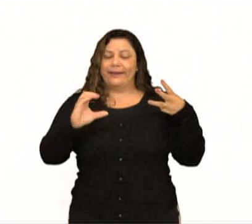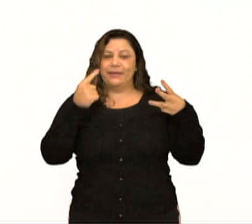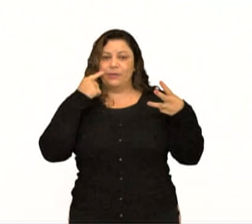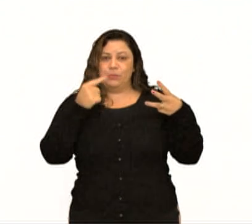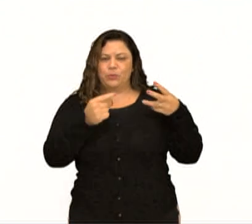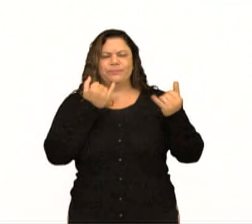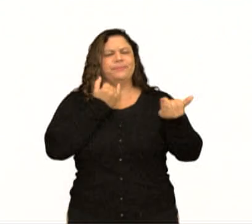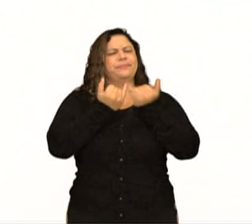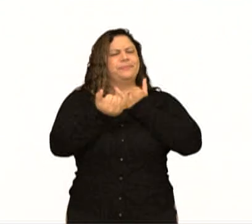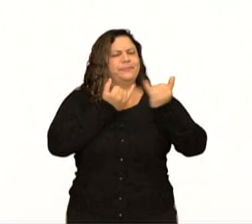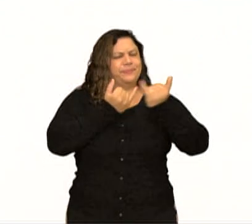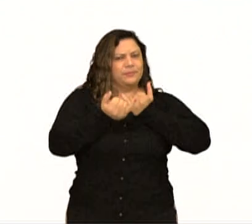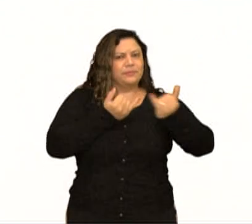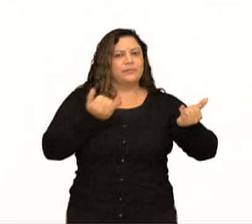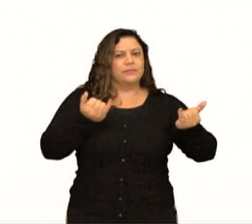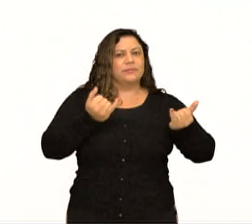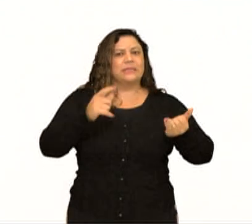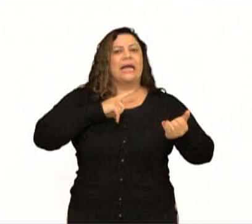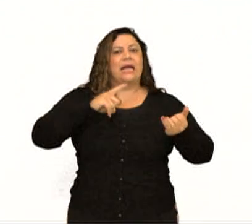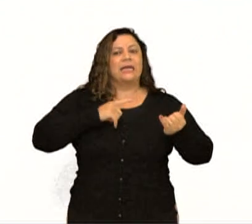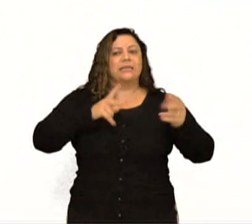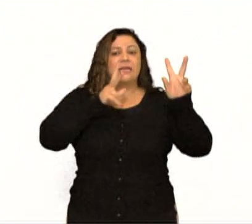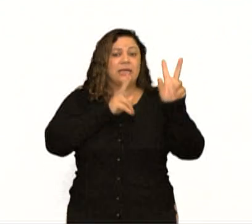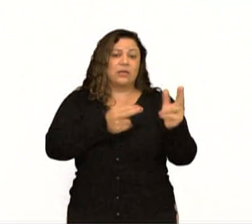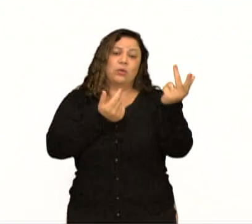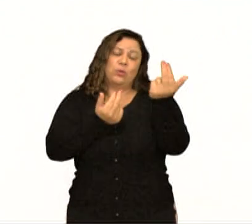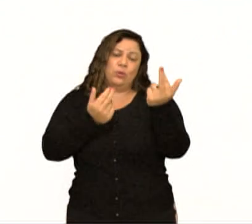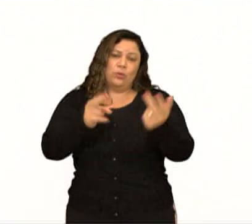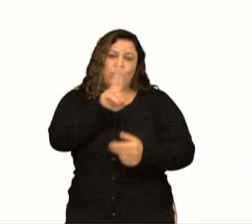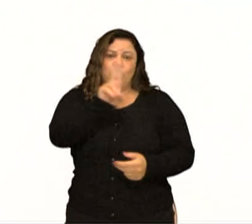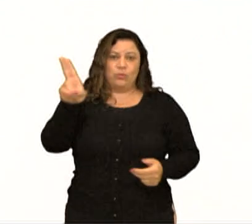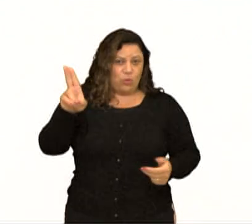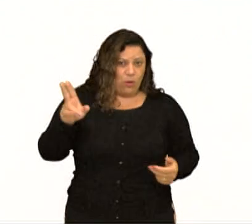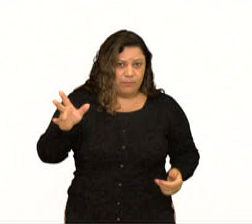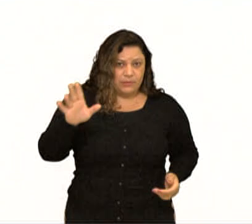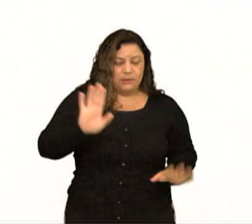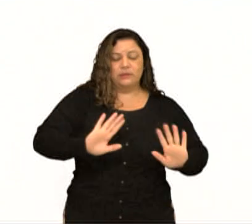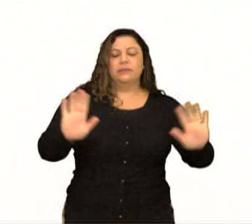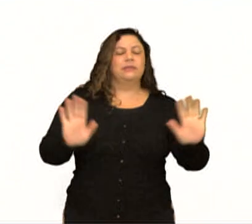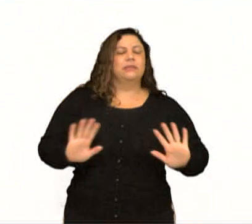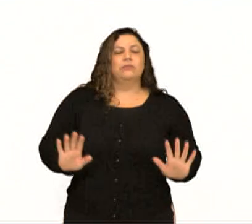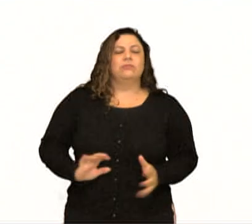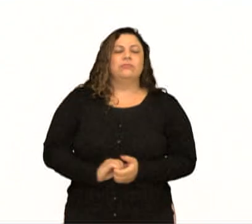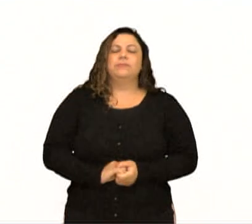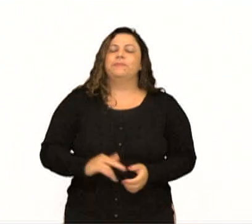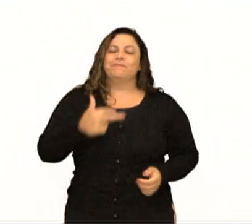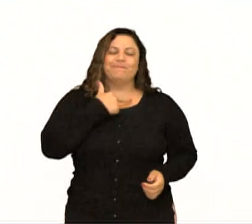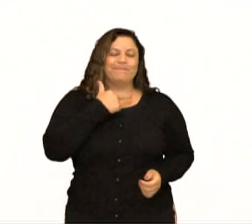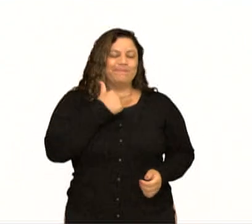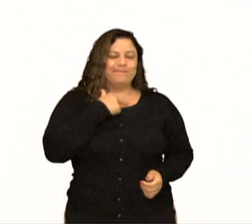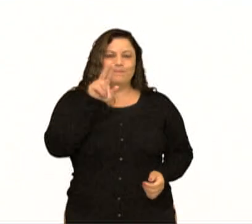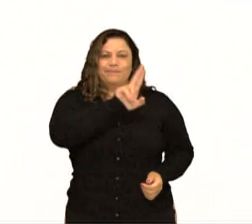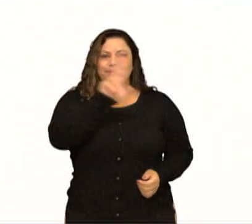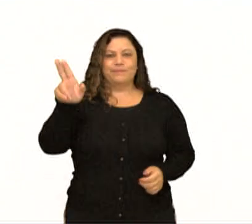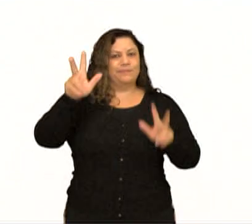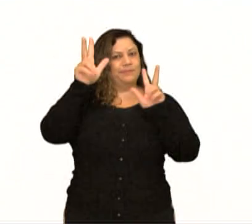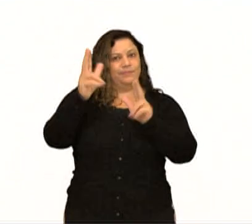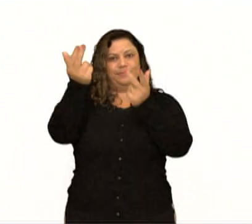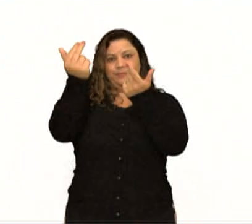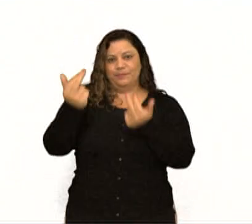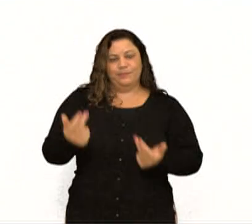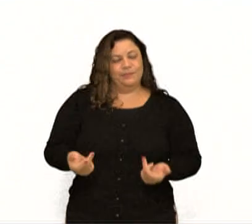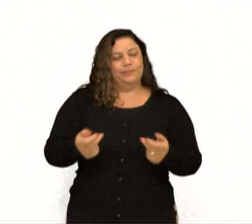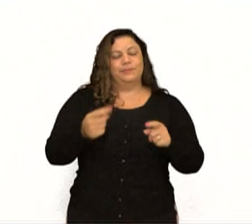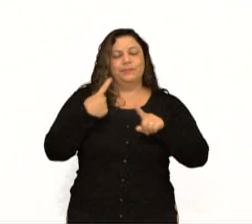muito parecidas. Elas têm o mesmo nome, professor? Não. Elas não podem ter o mesmo nome porque são